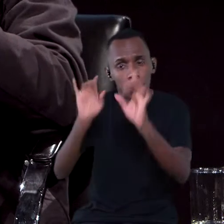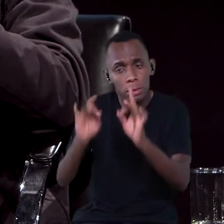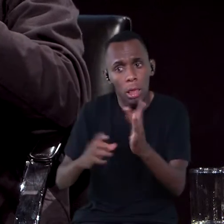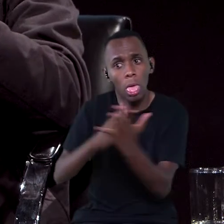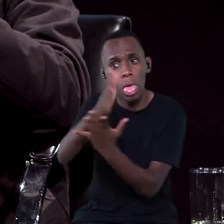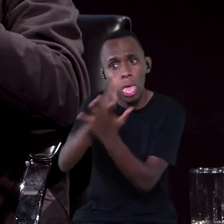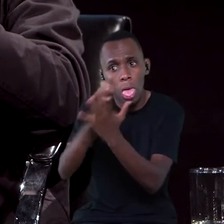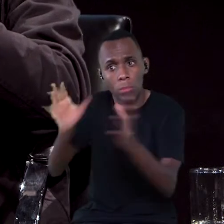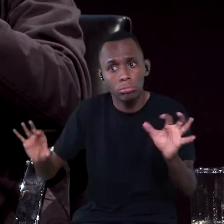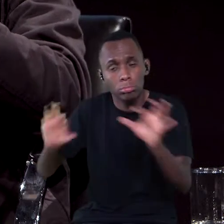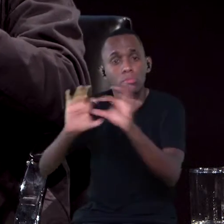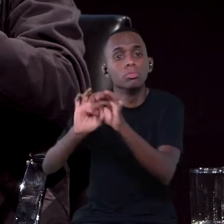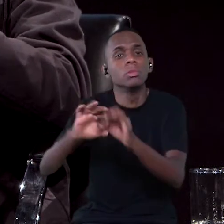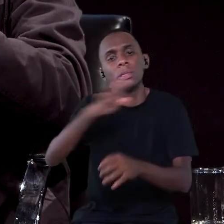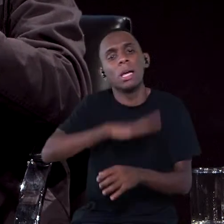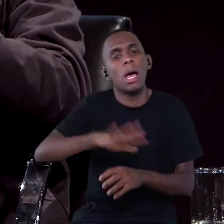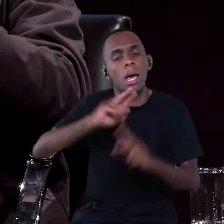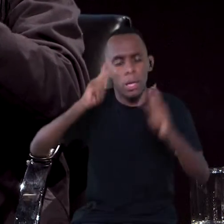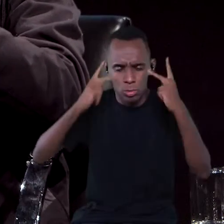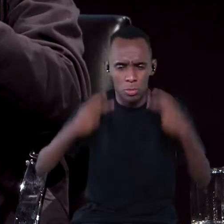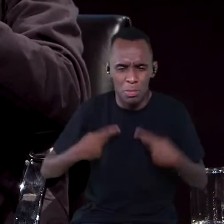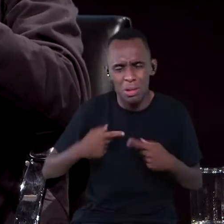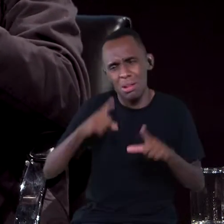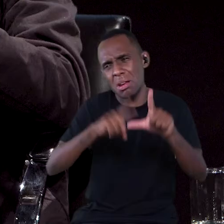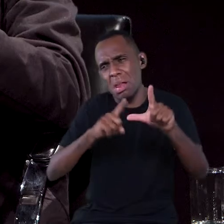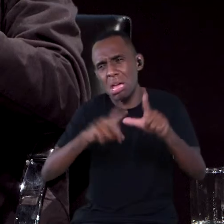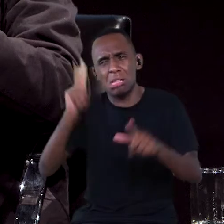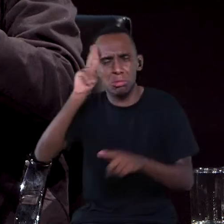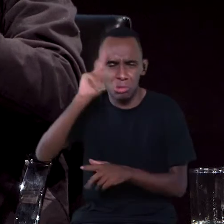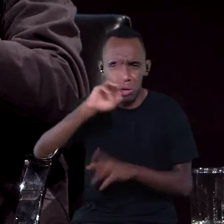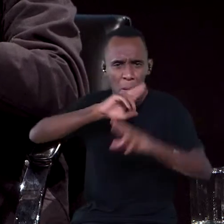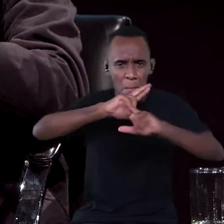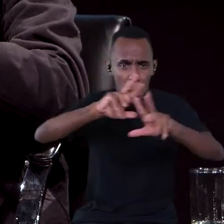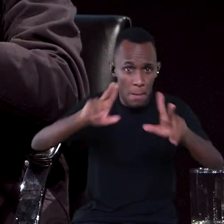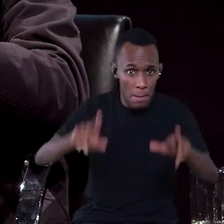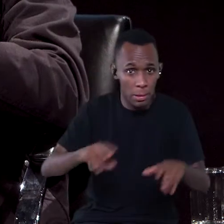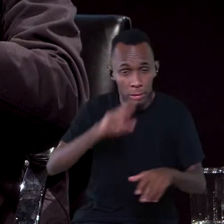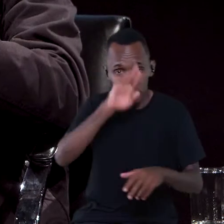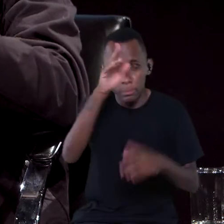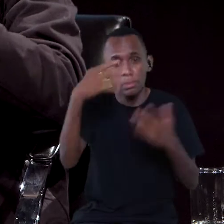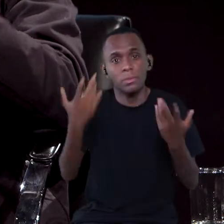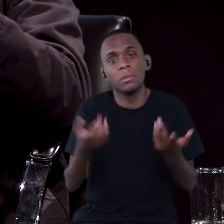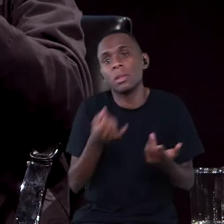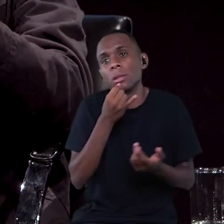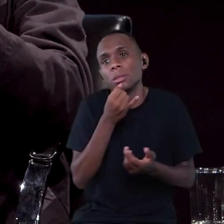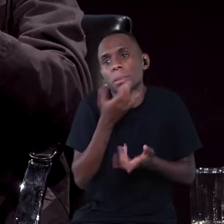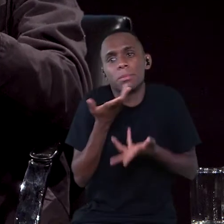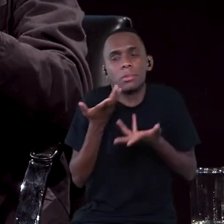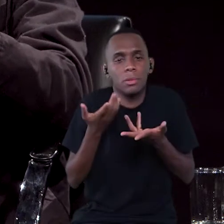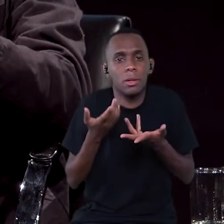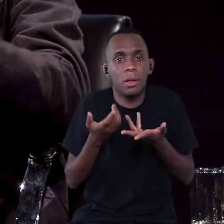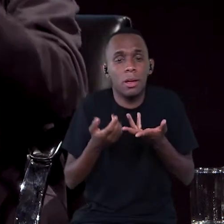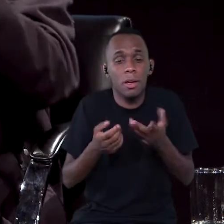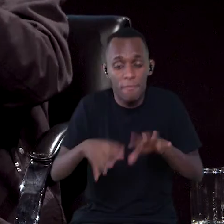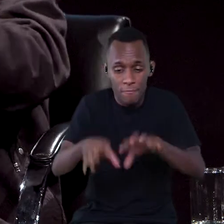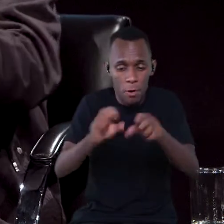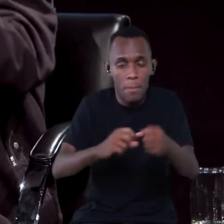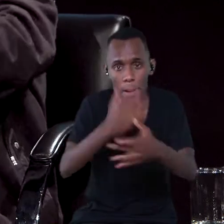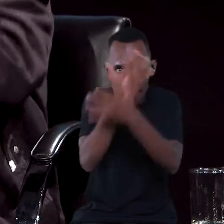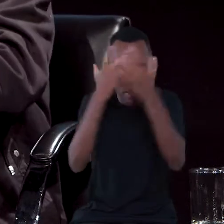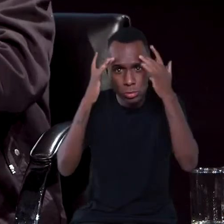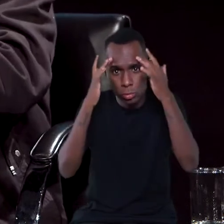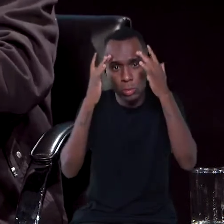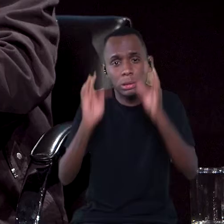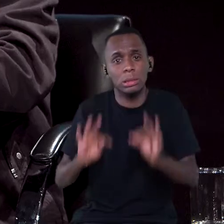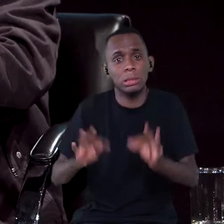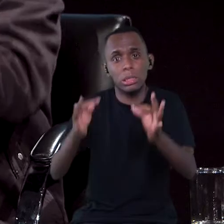de cursos profissionalizantes na área de humanas, né, de letras, de história, como se você formasse técnicos do pensamento e não pensadores